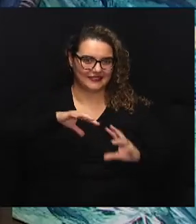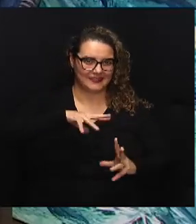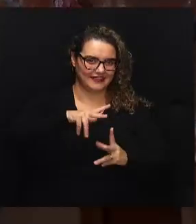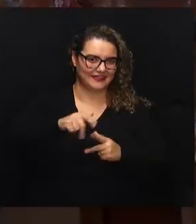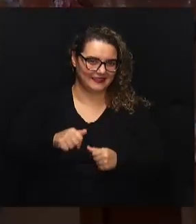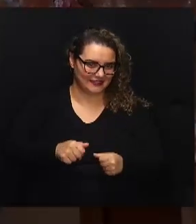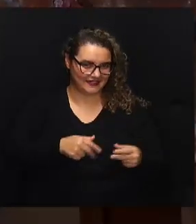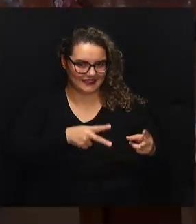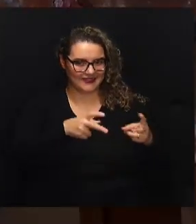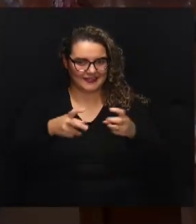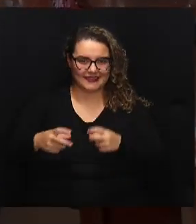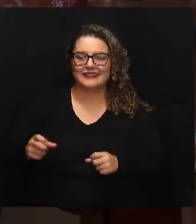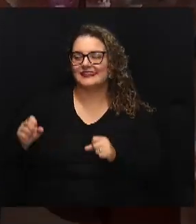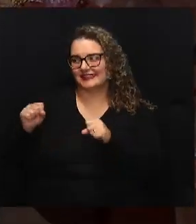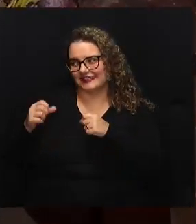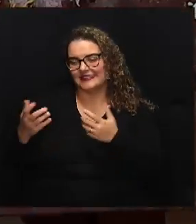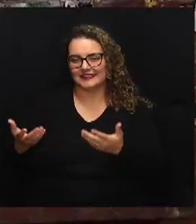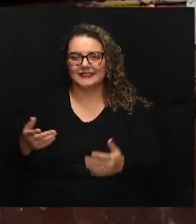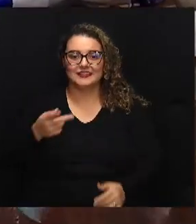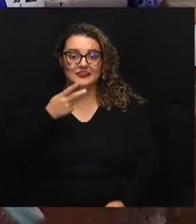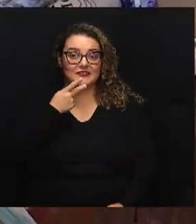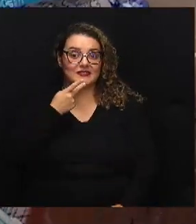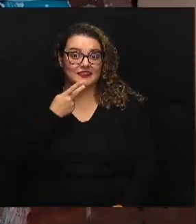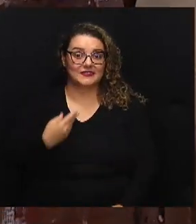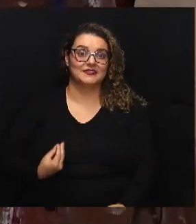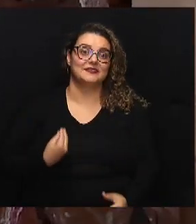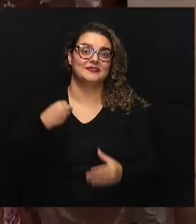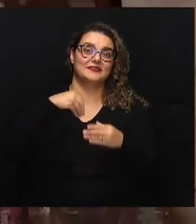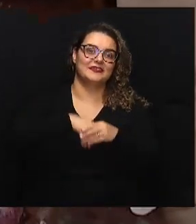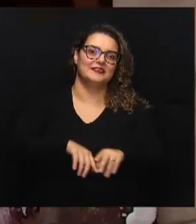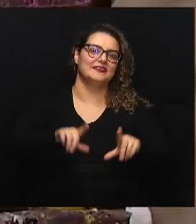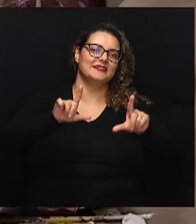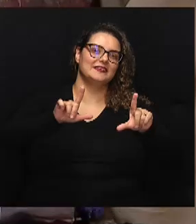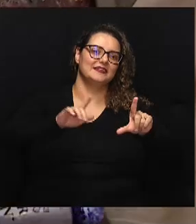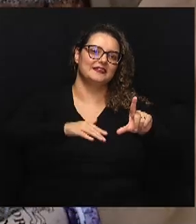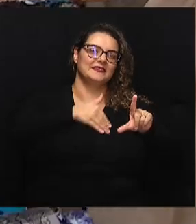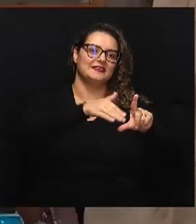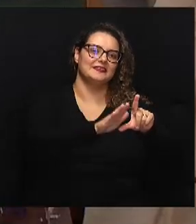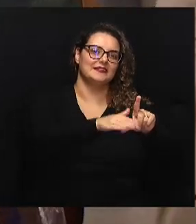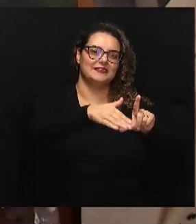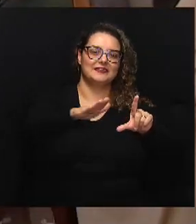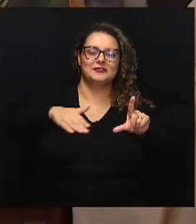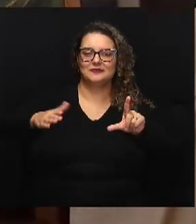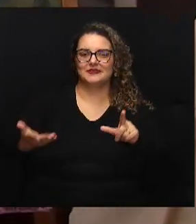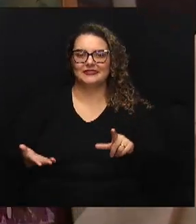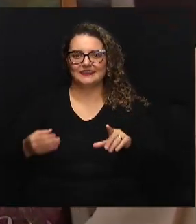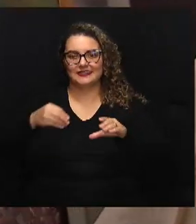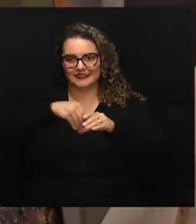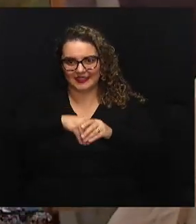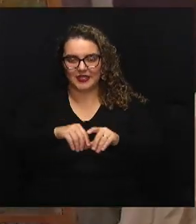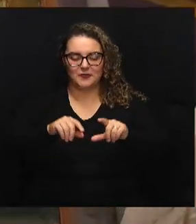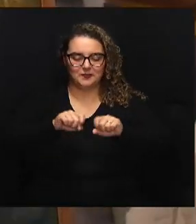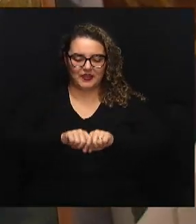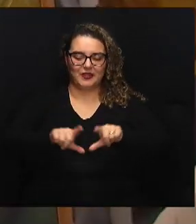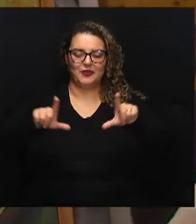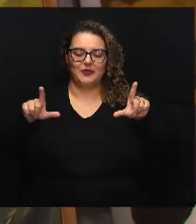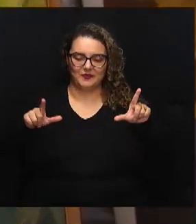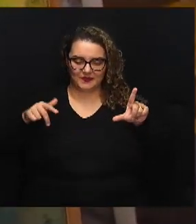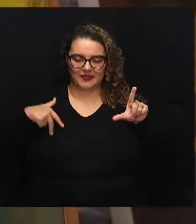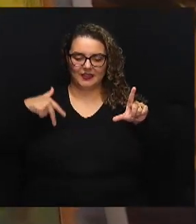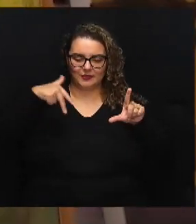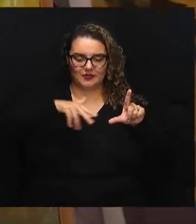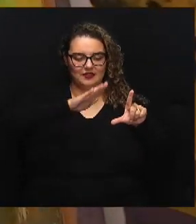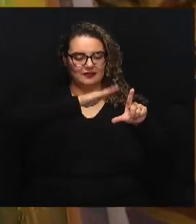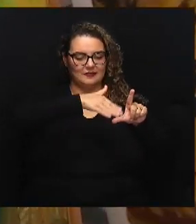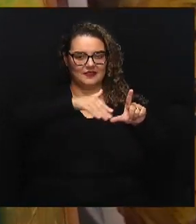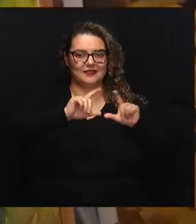de vista. Você fala que você vive dentro de um quadro, pintando outros quadros, é isso? Eu sou...